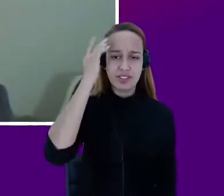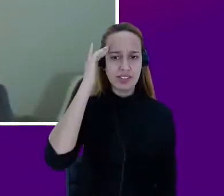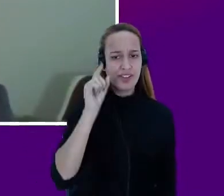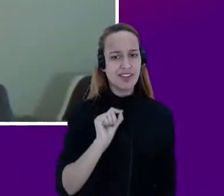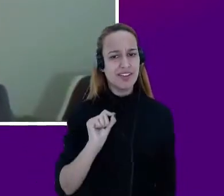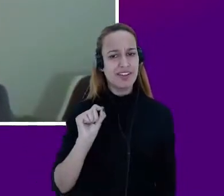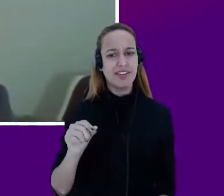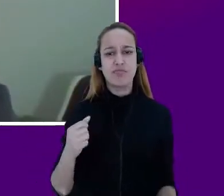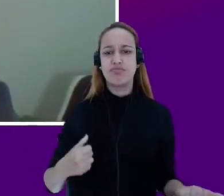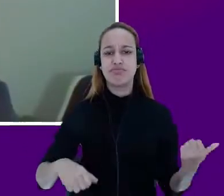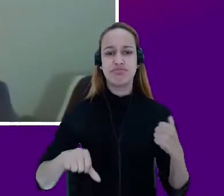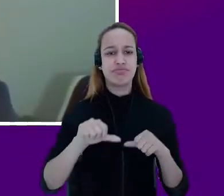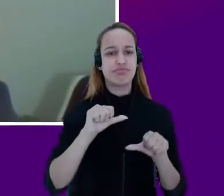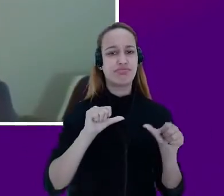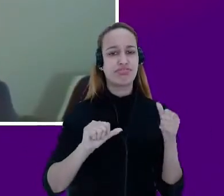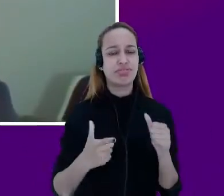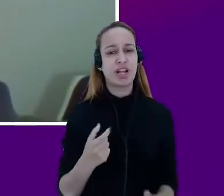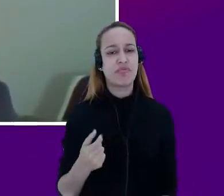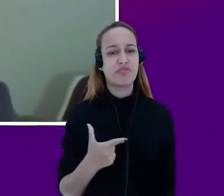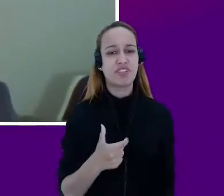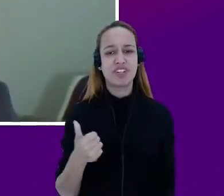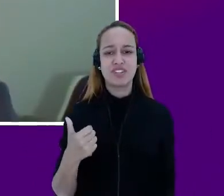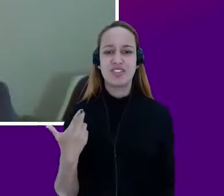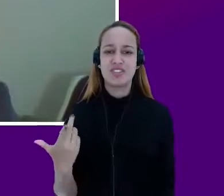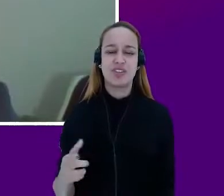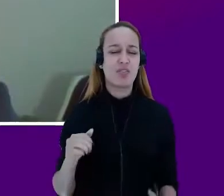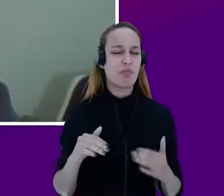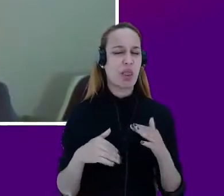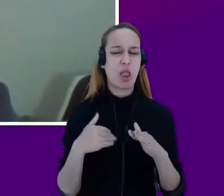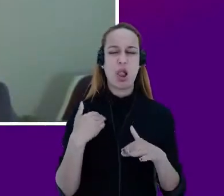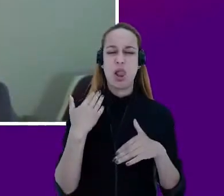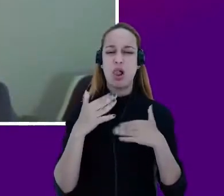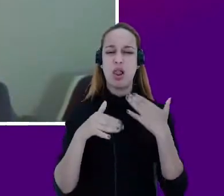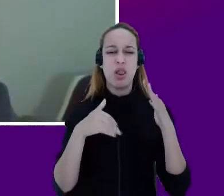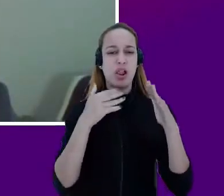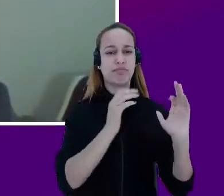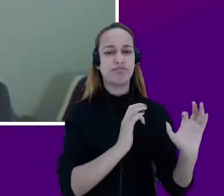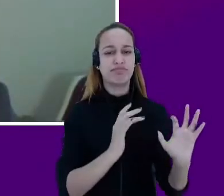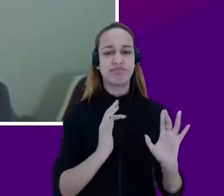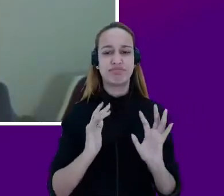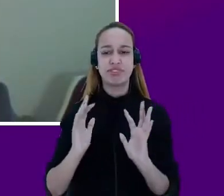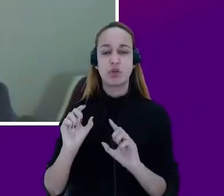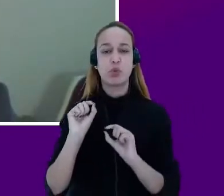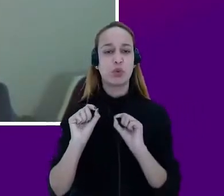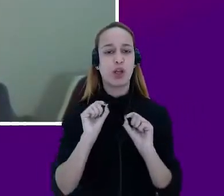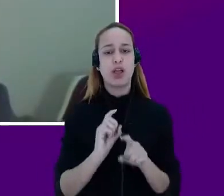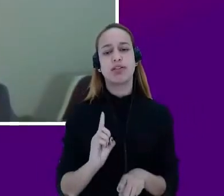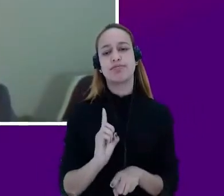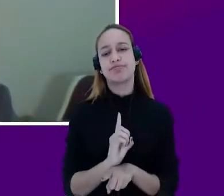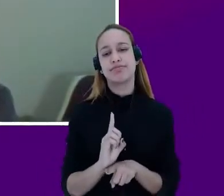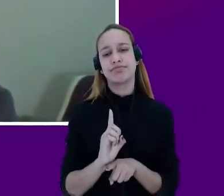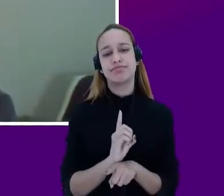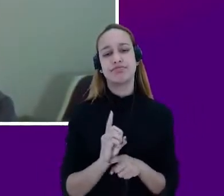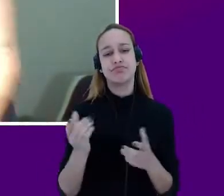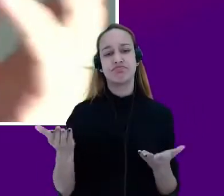patamar nesse último ano, alavancou seus processos por meio de digitalização, atendimentos diferenciados e